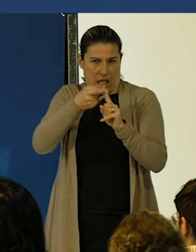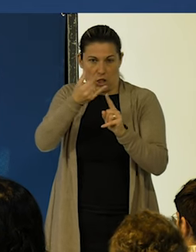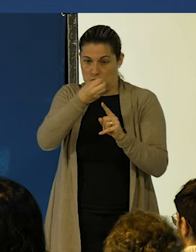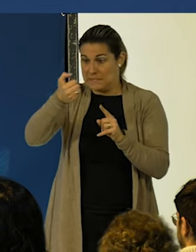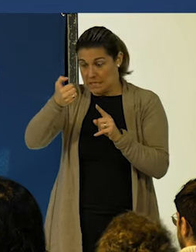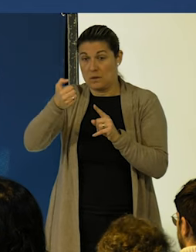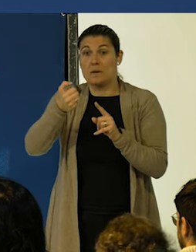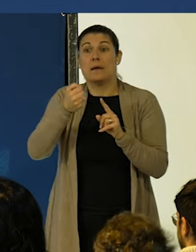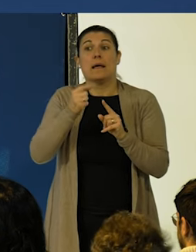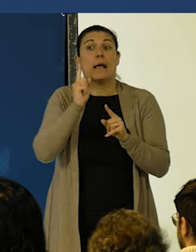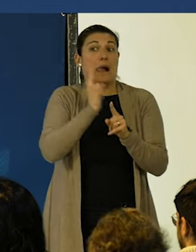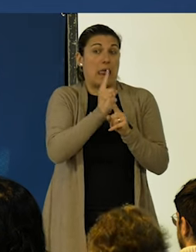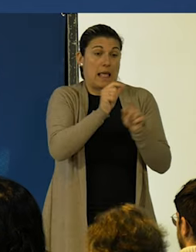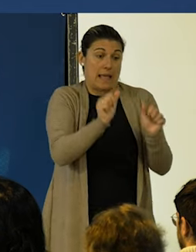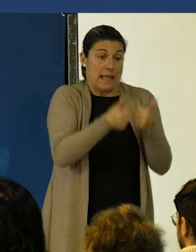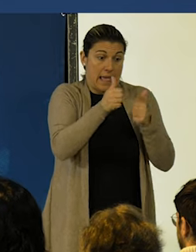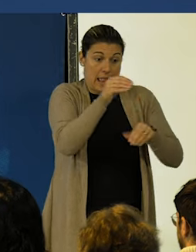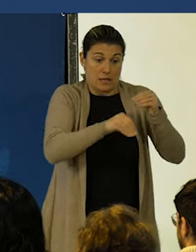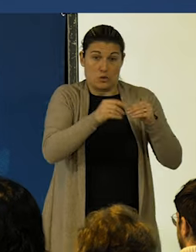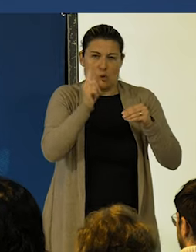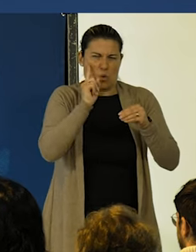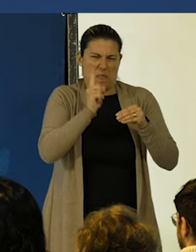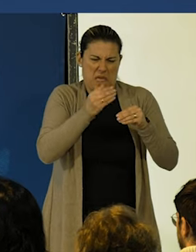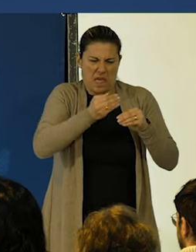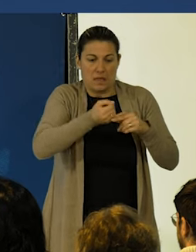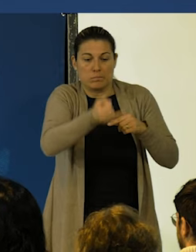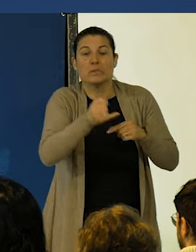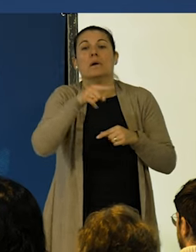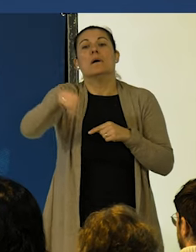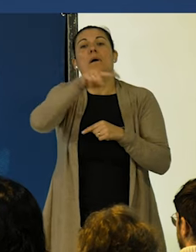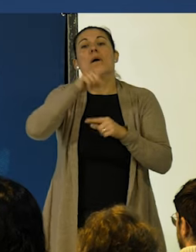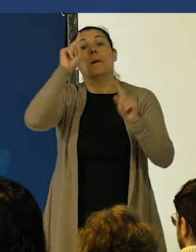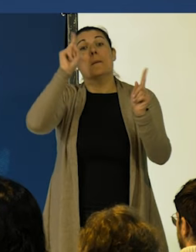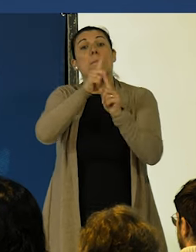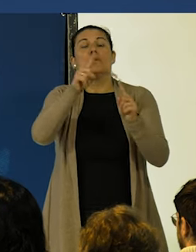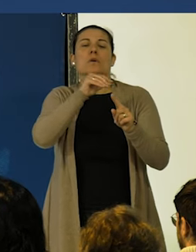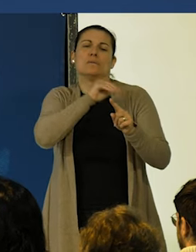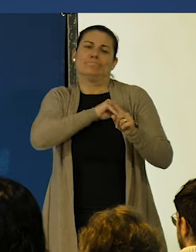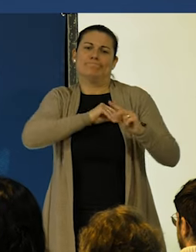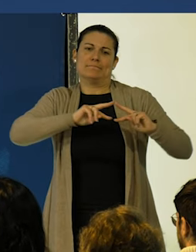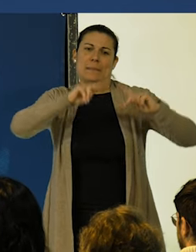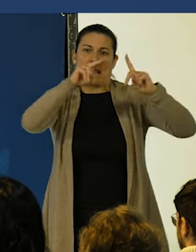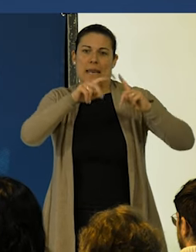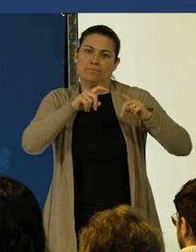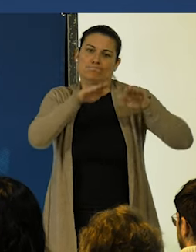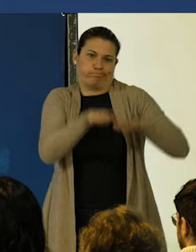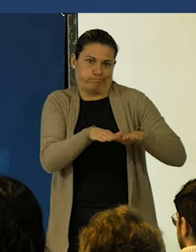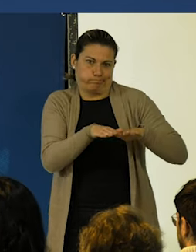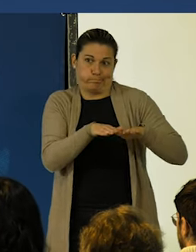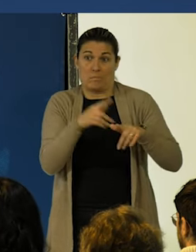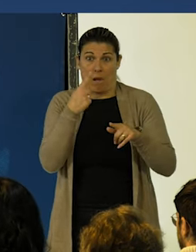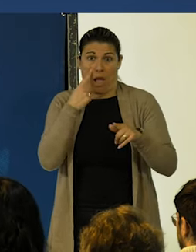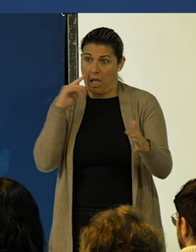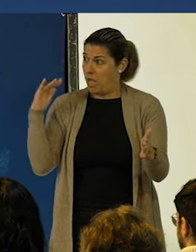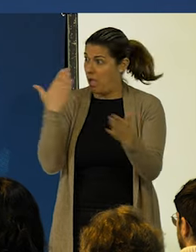dia a seguir à vitória eleitoral. Foi o congelamento da carreira dos professores que abriu uma guerra que perdura